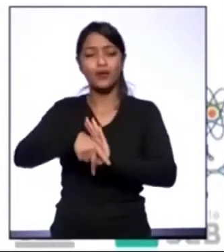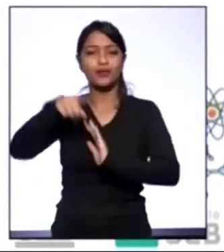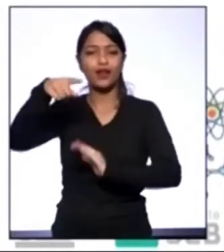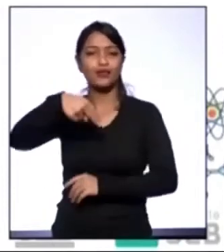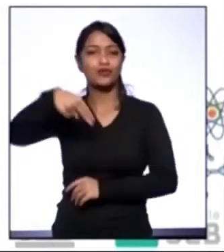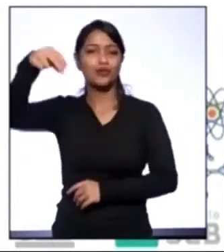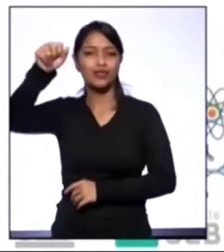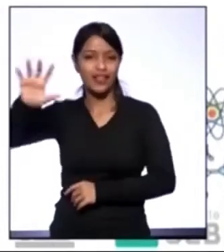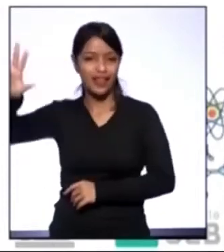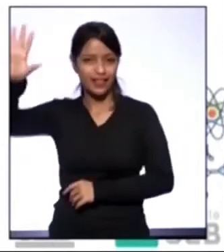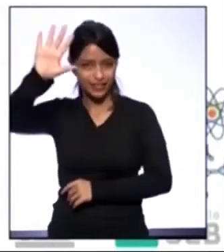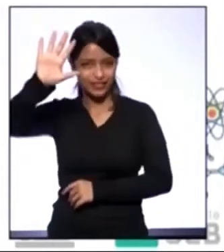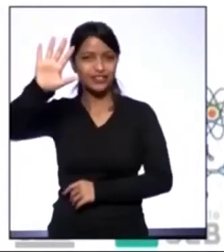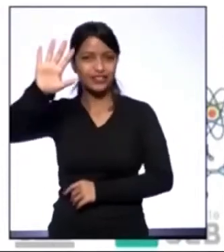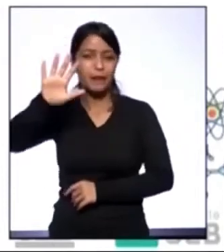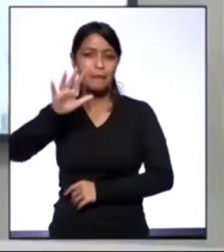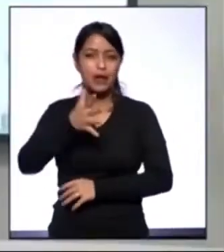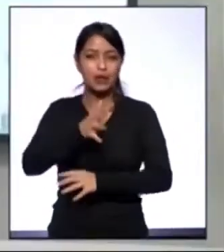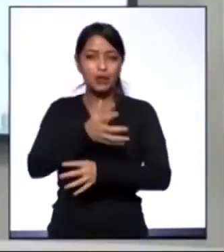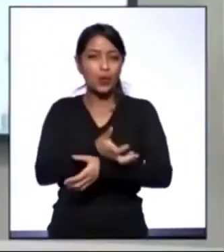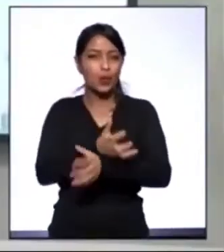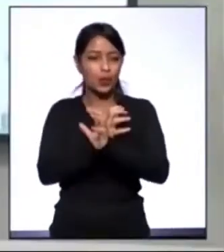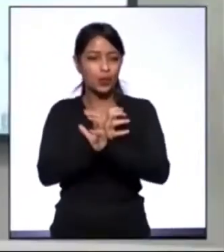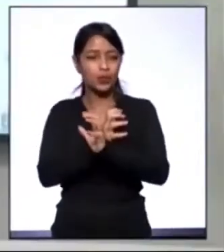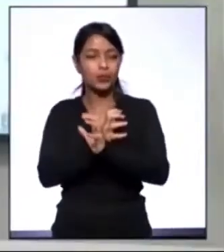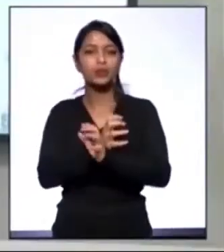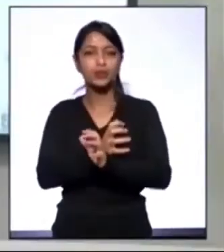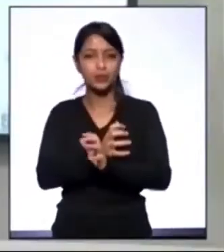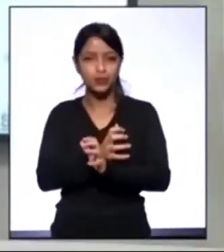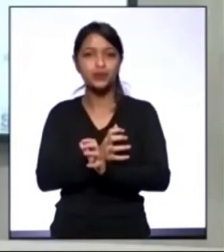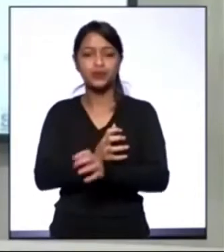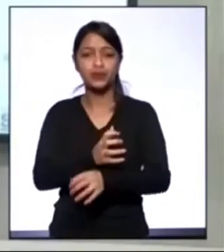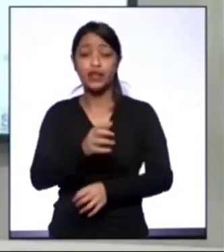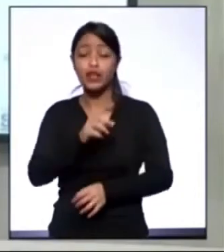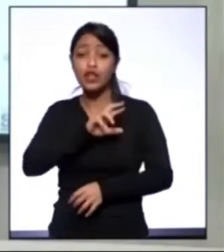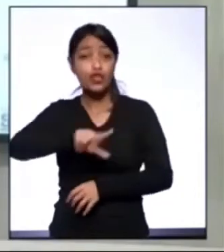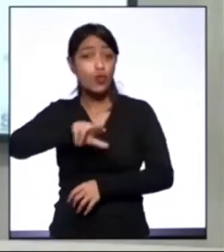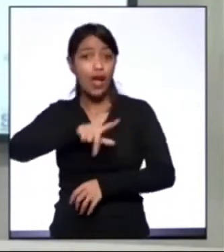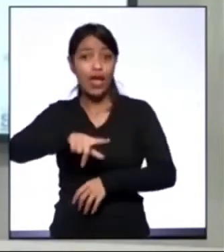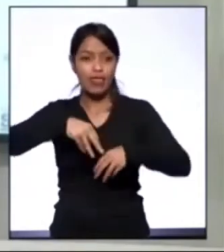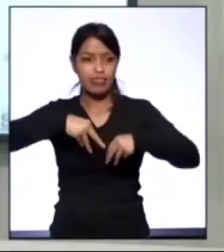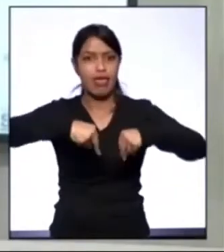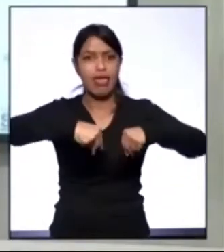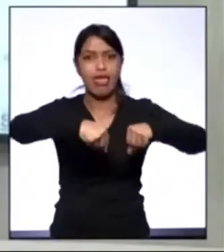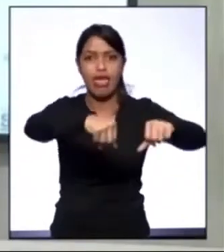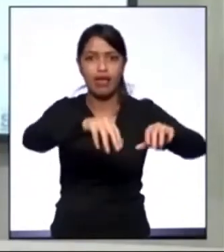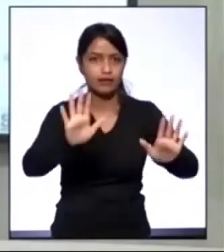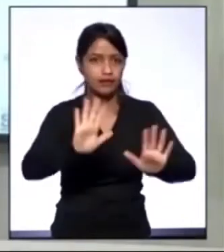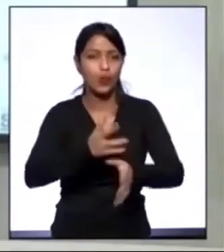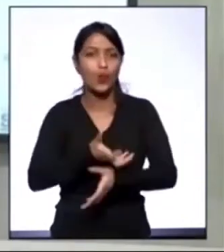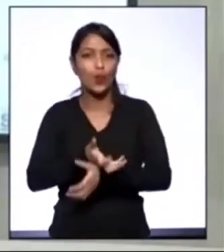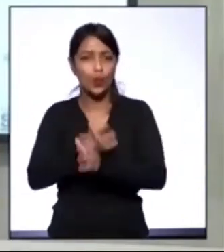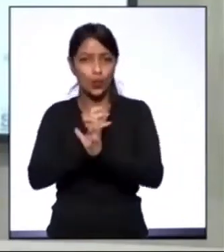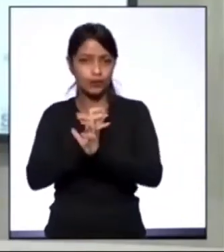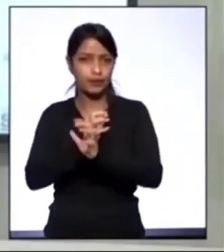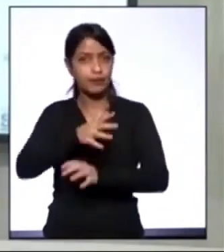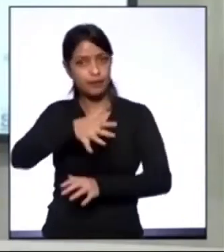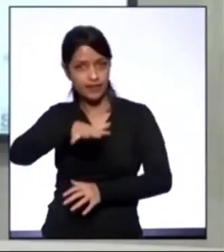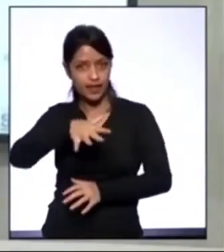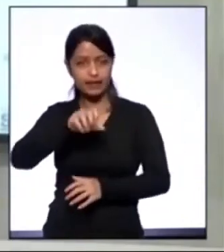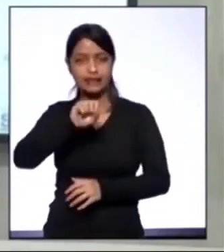bem? Semiárido, não é deserto, é semiárido, beleza? E clima